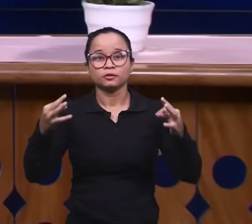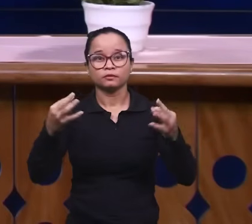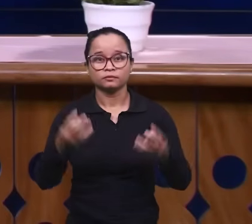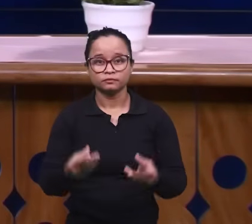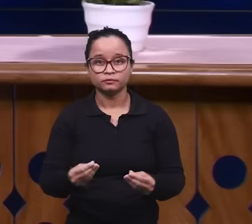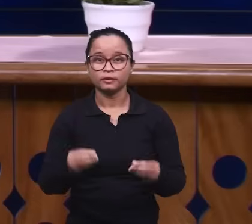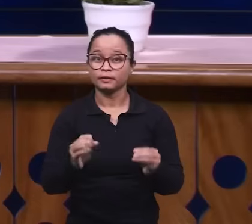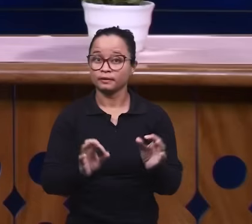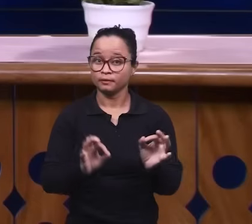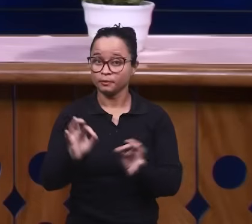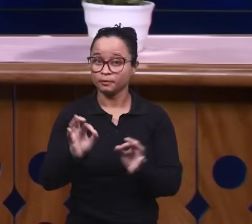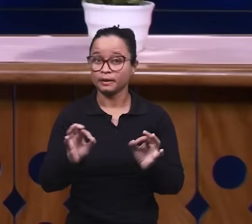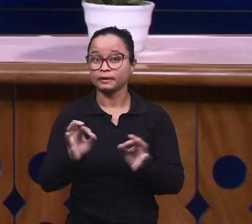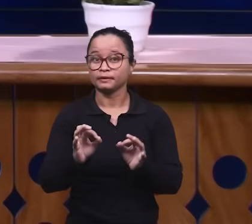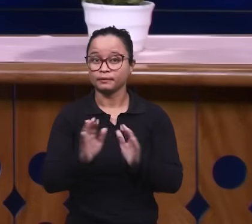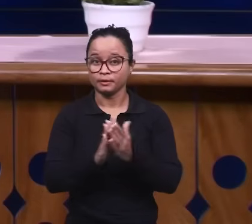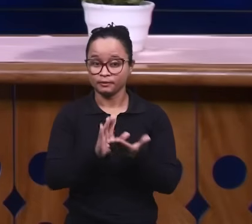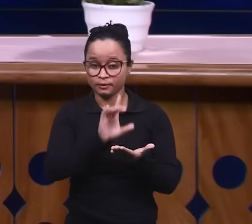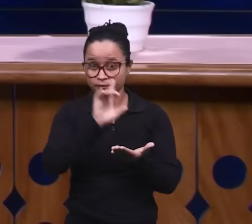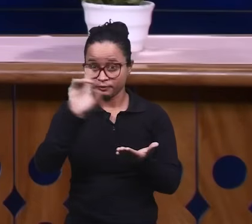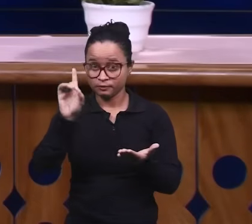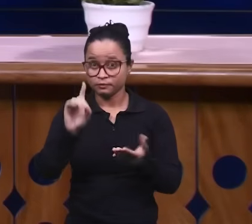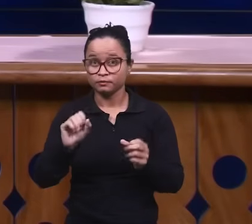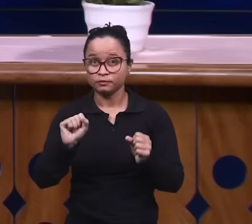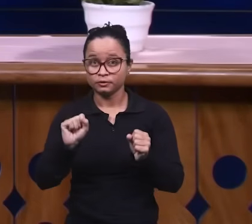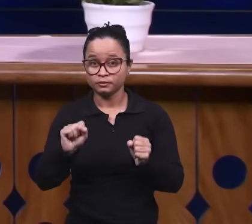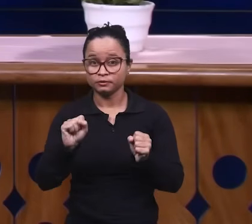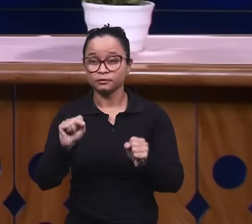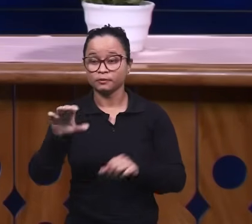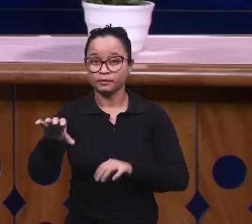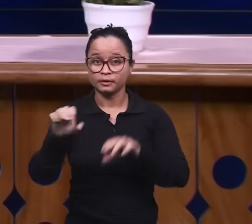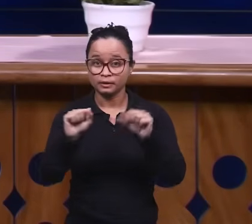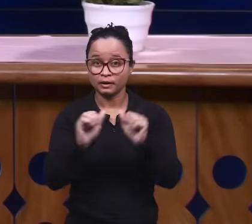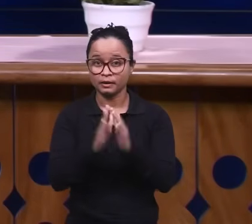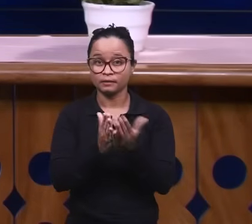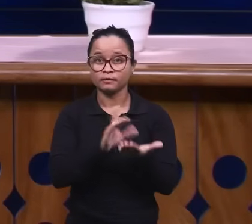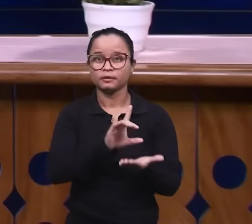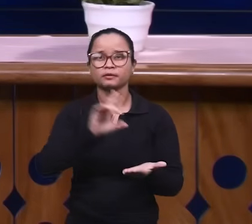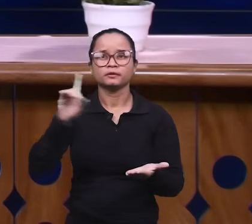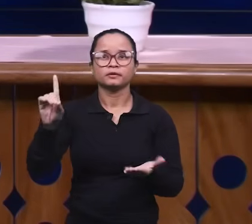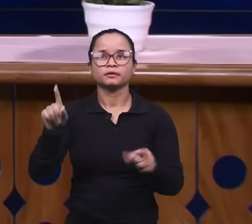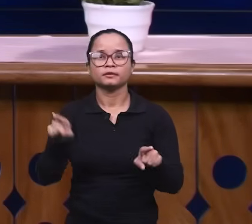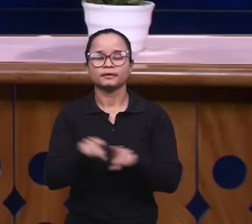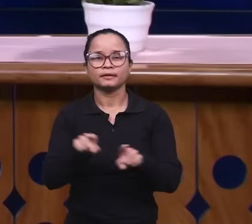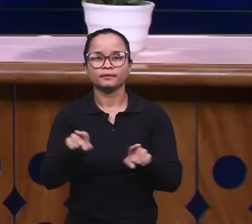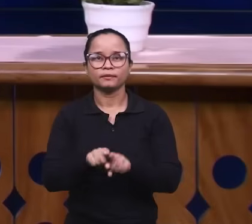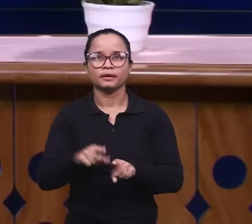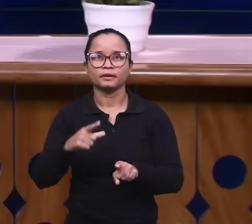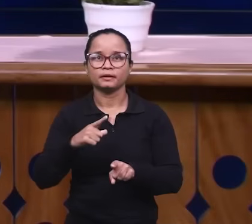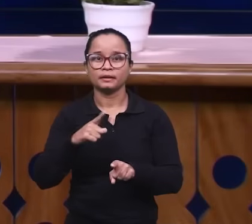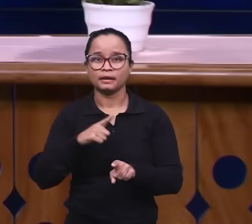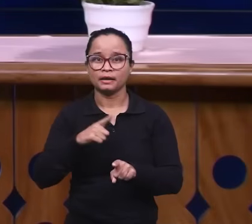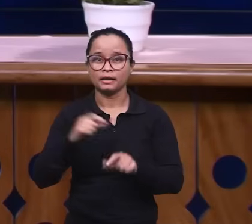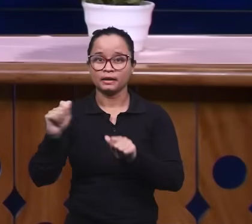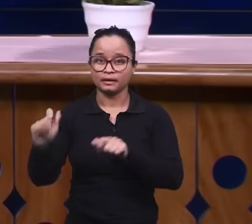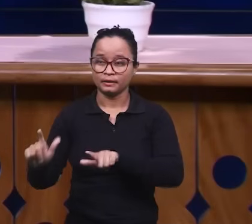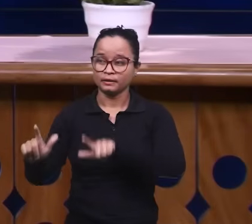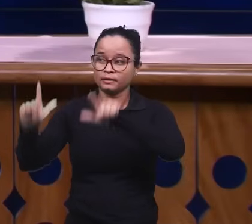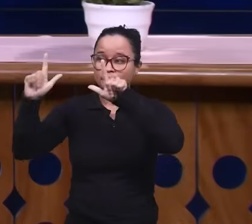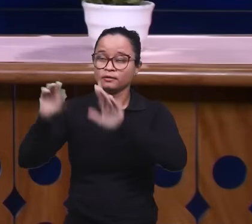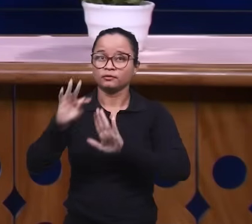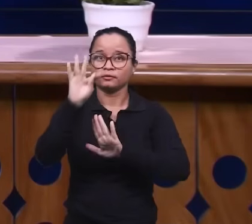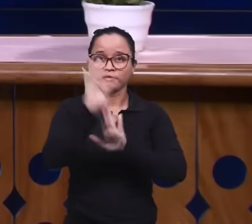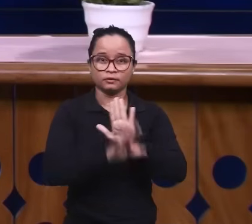se preparem para a palavra, podendo tomar as suas Bíblias, também acompanhar na tela onde o texto